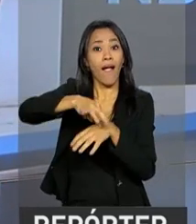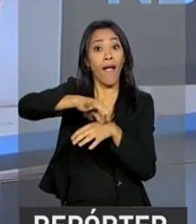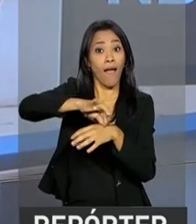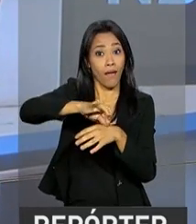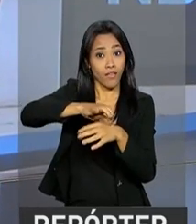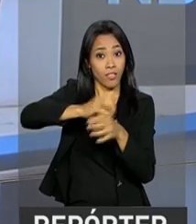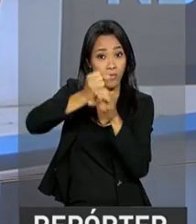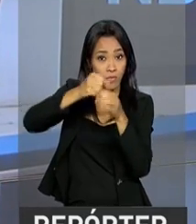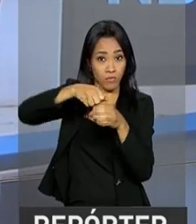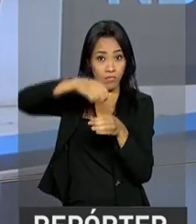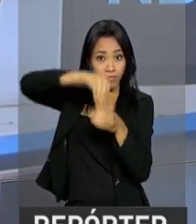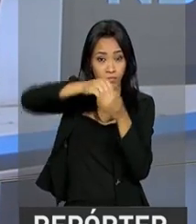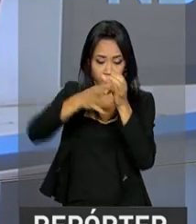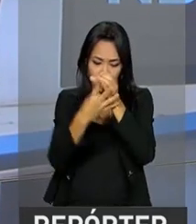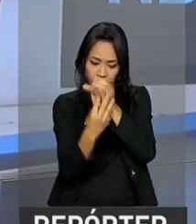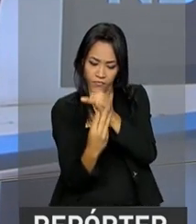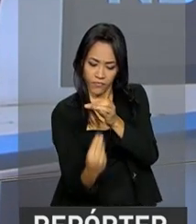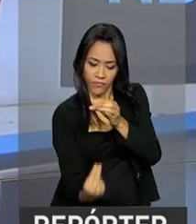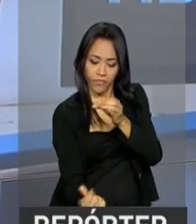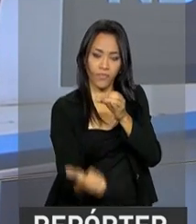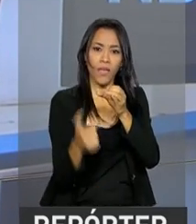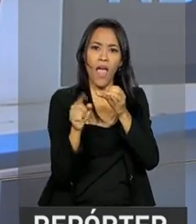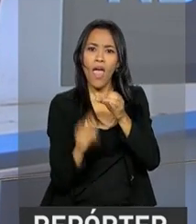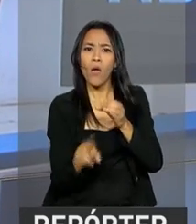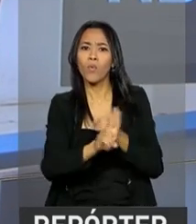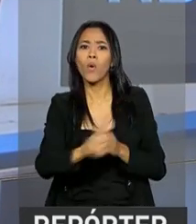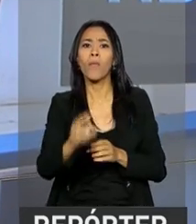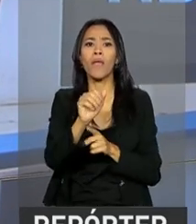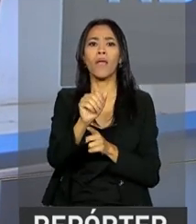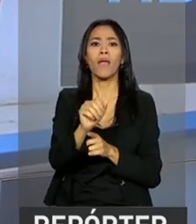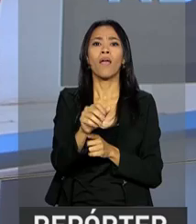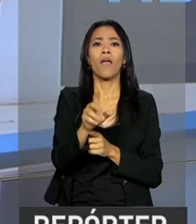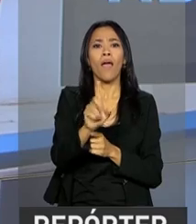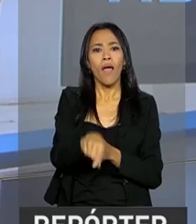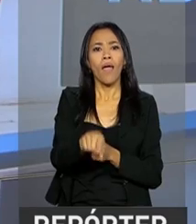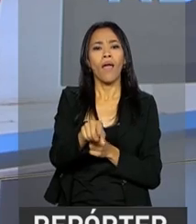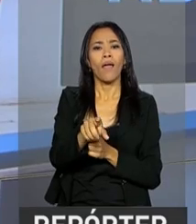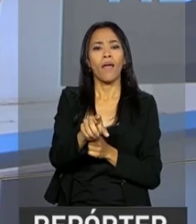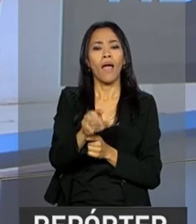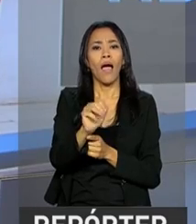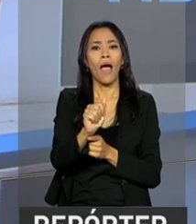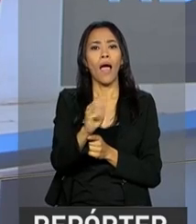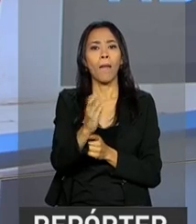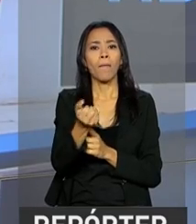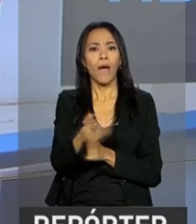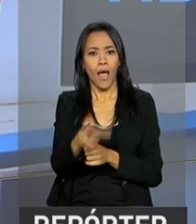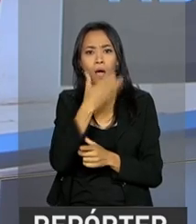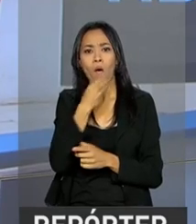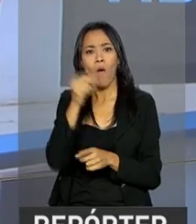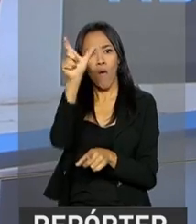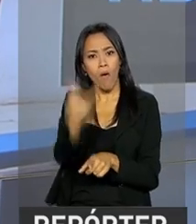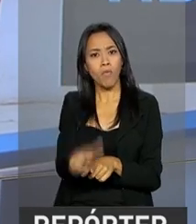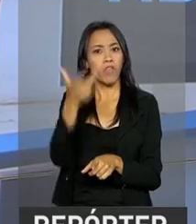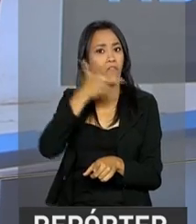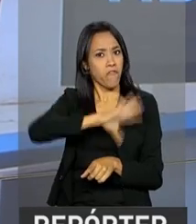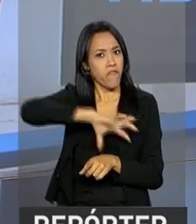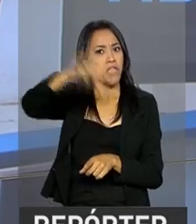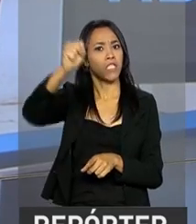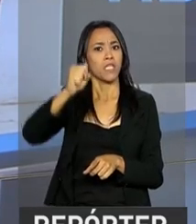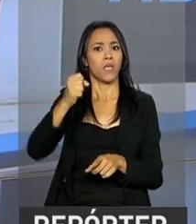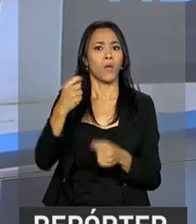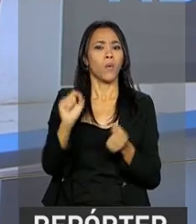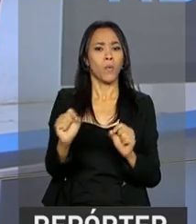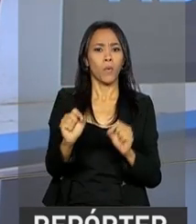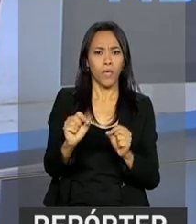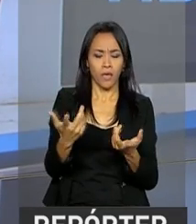moída Esse é o abará foi o grande vencedor de um concurso de merendas escolares pelo país para garantir